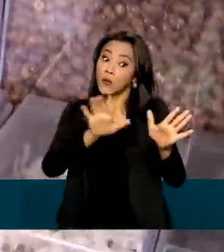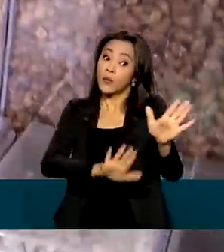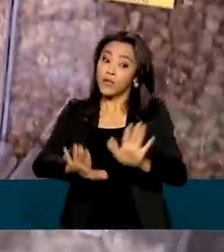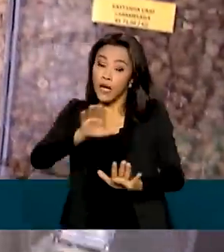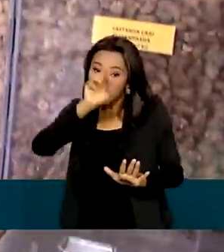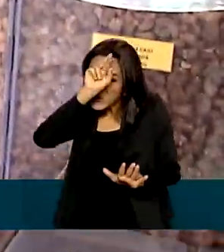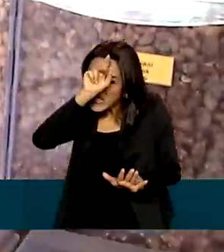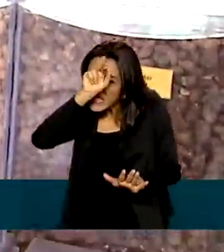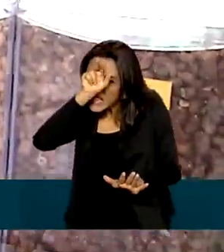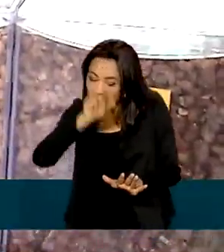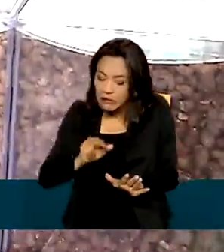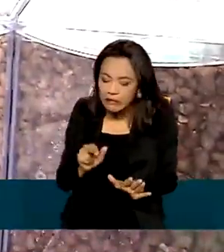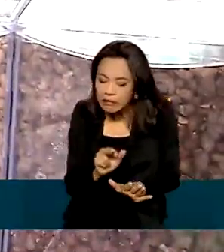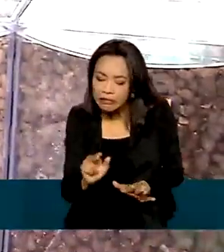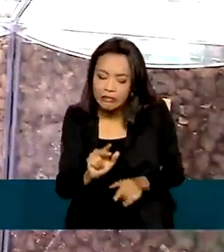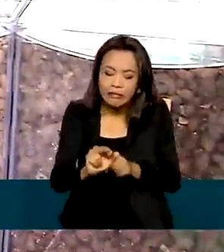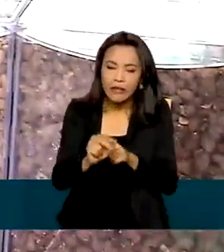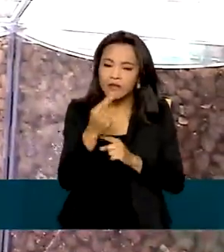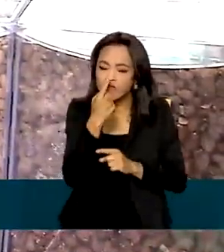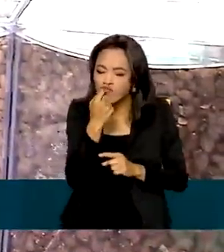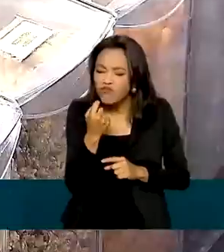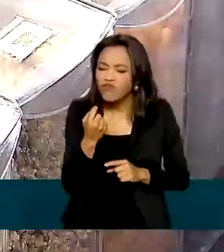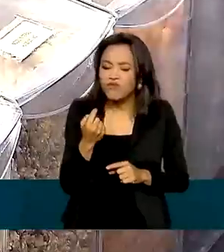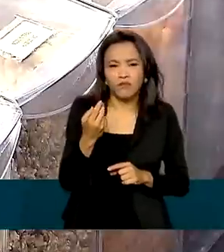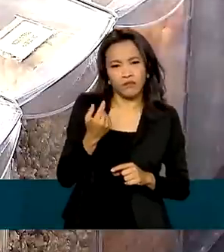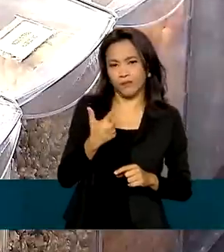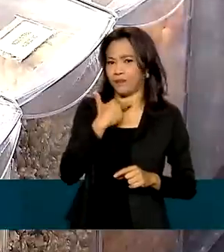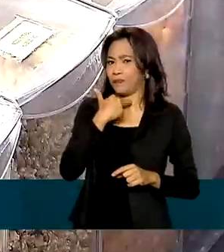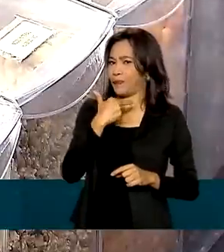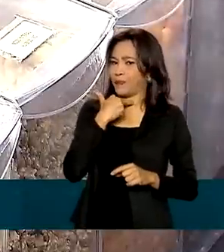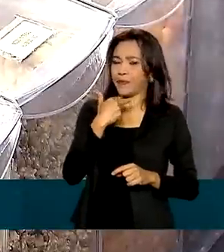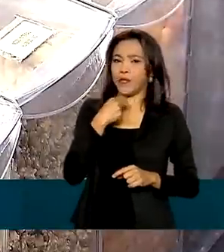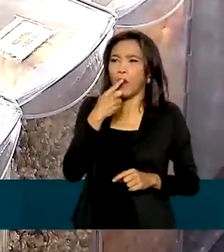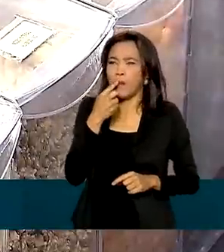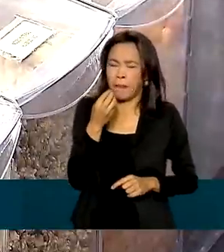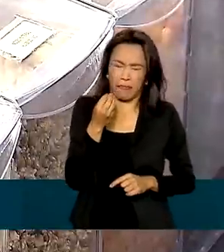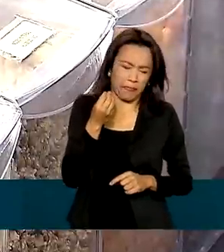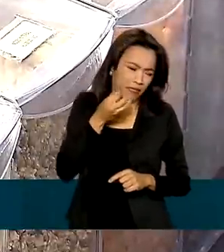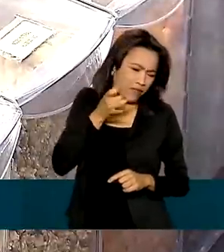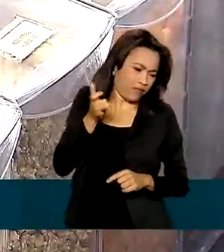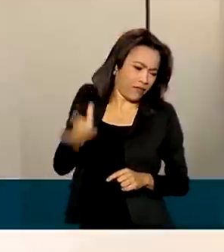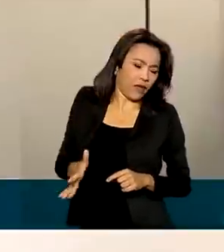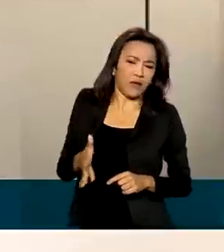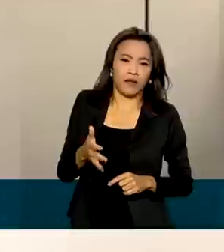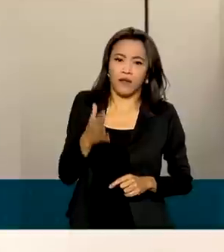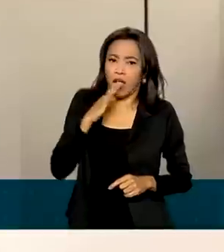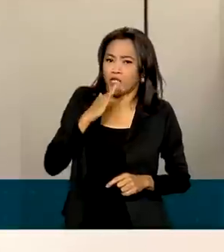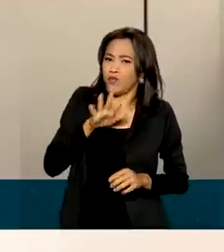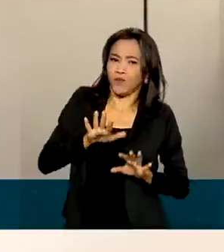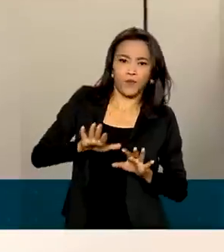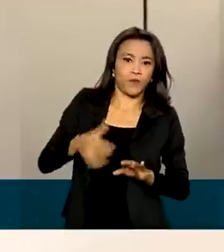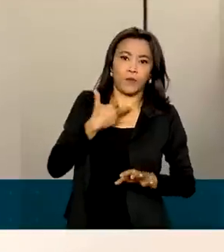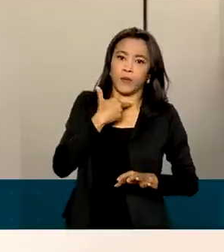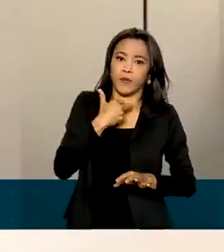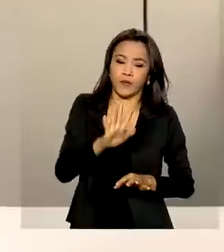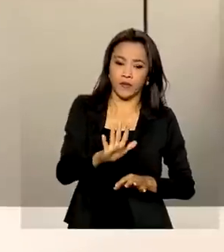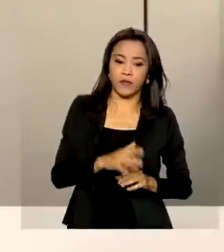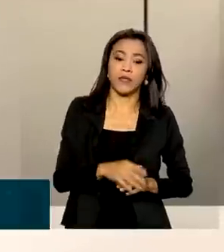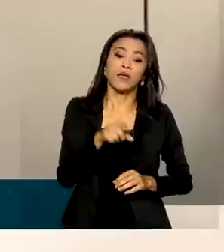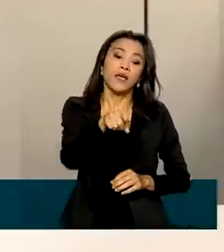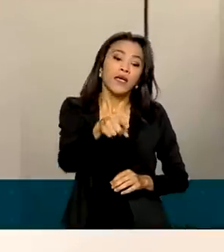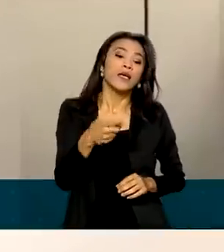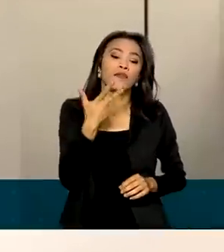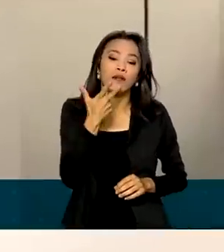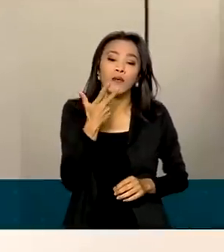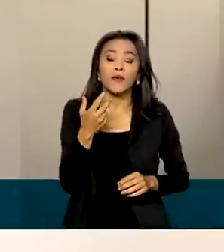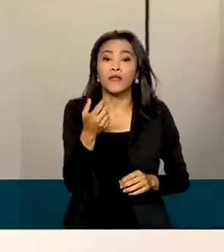insetos, o produto não pode estar com cheiro estranho ou com sabor azedo ou ardido. São produtos muito suscetíveis